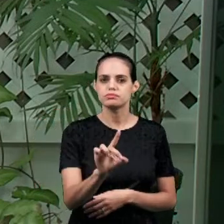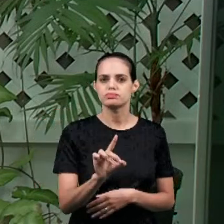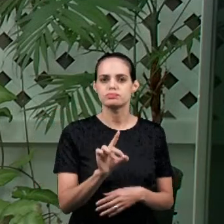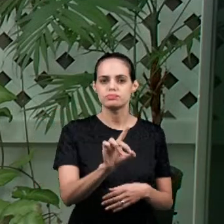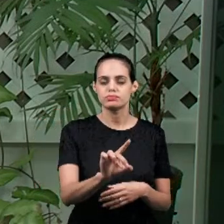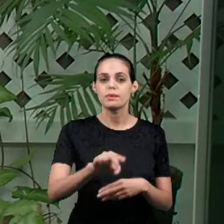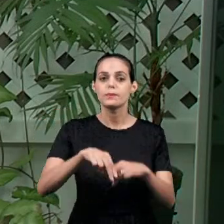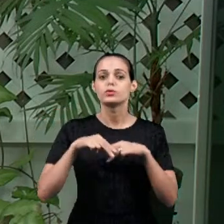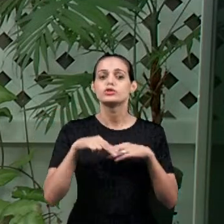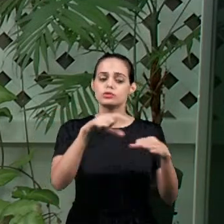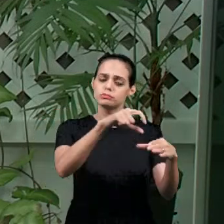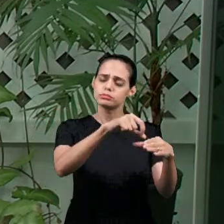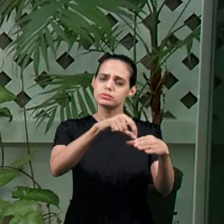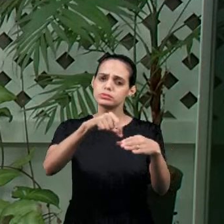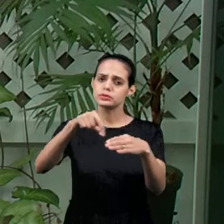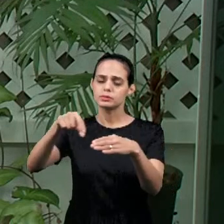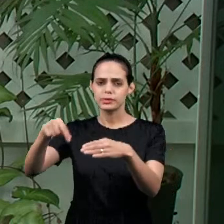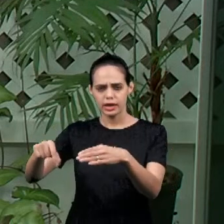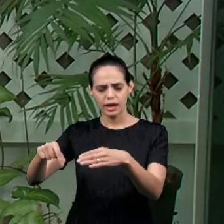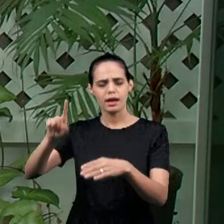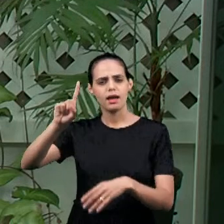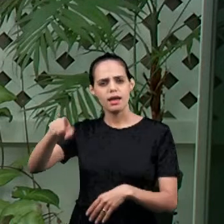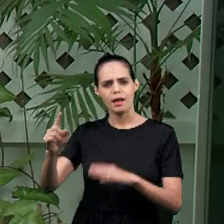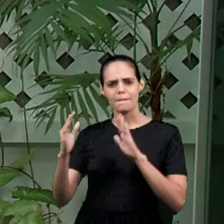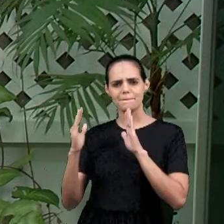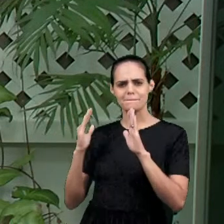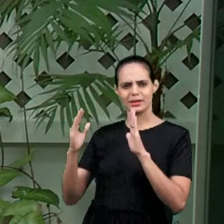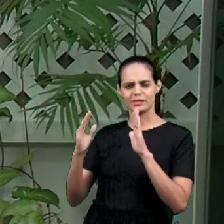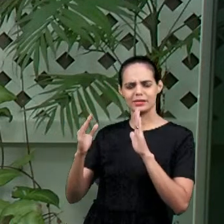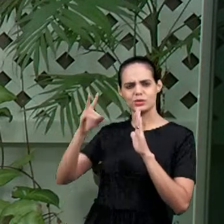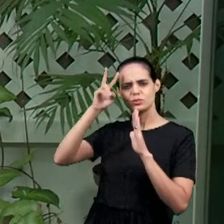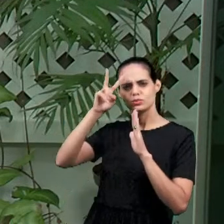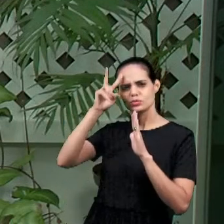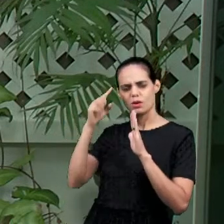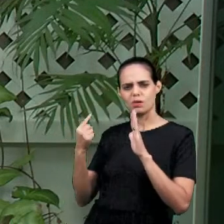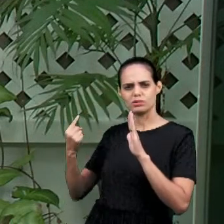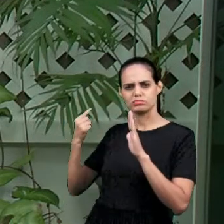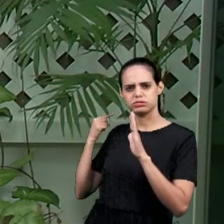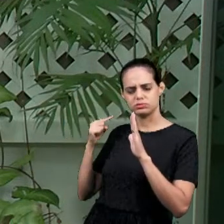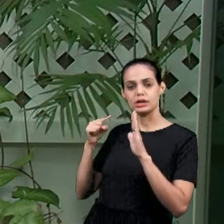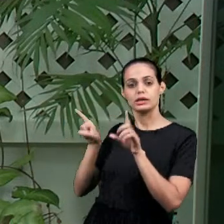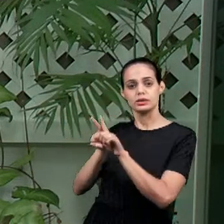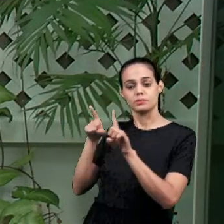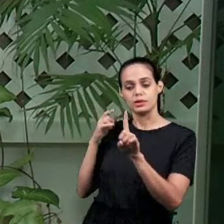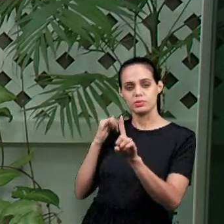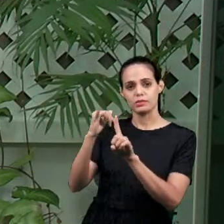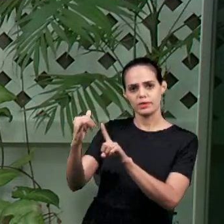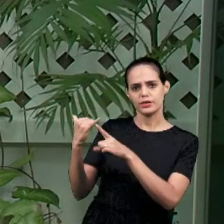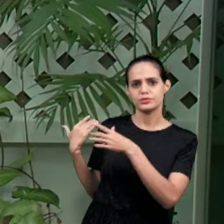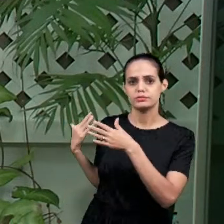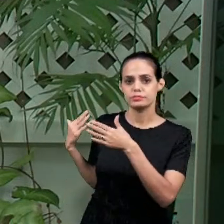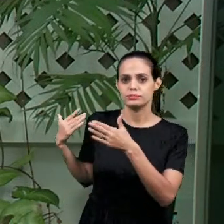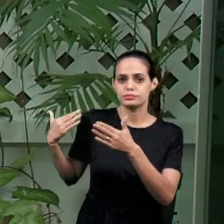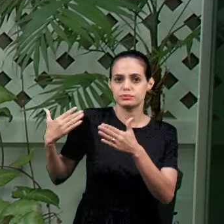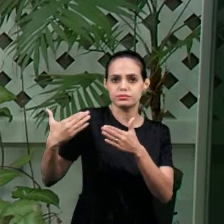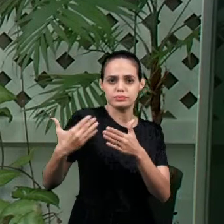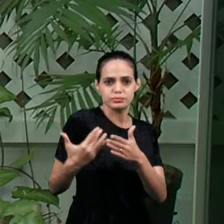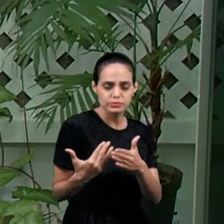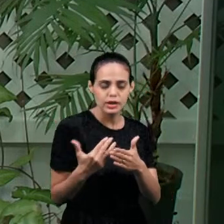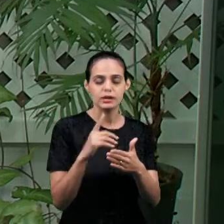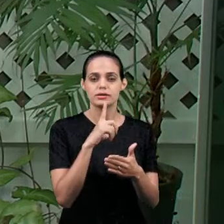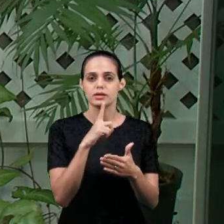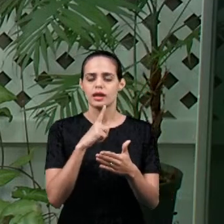período histórico e profético. Os irmãos observam que tem uma sequência, não é? Então, o período